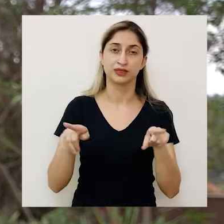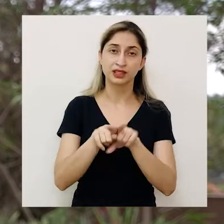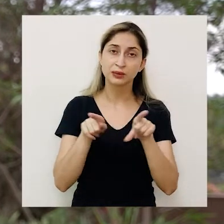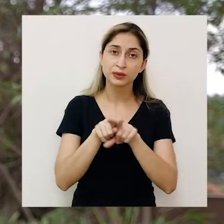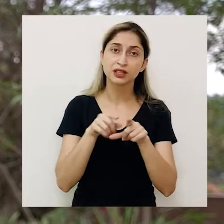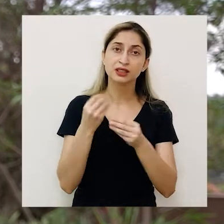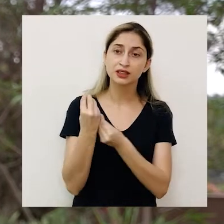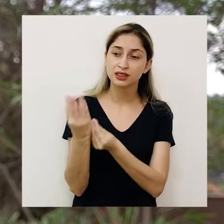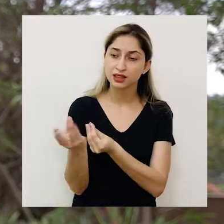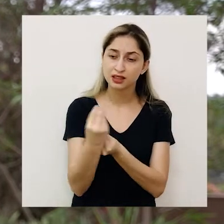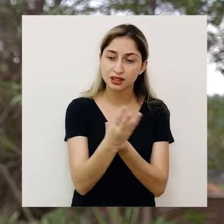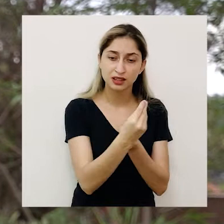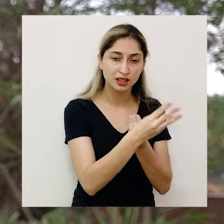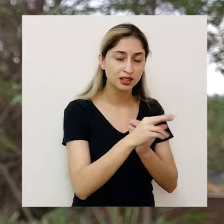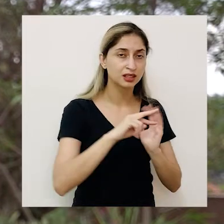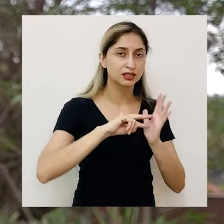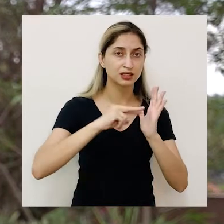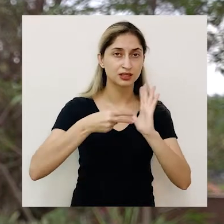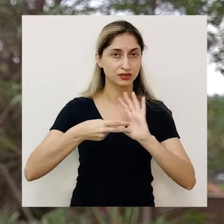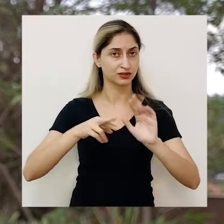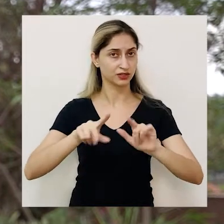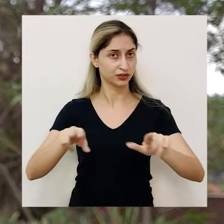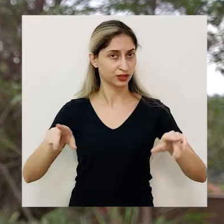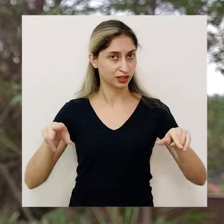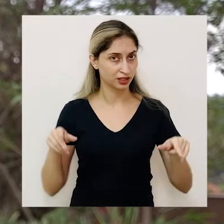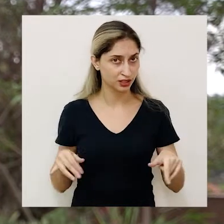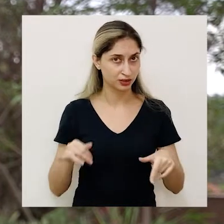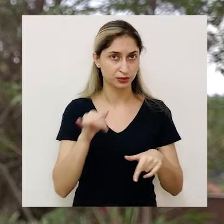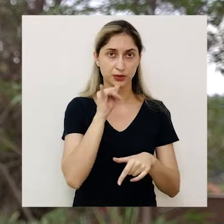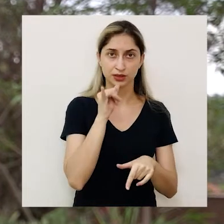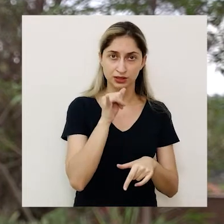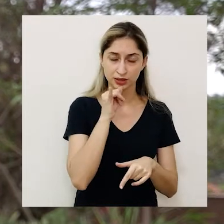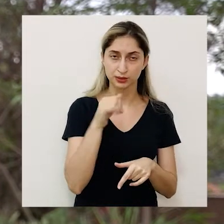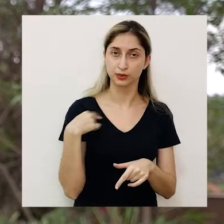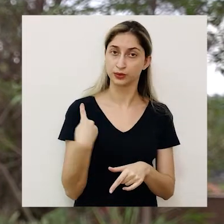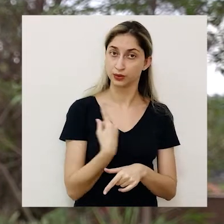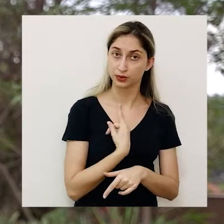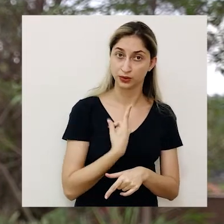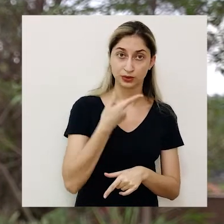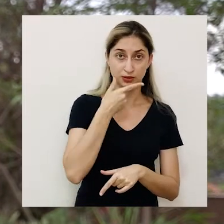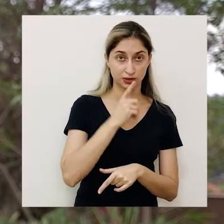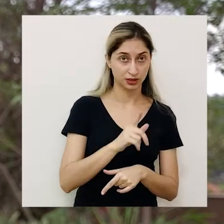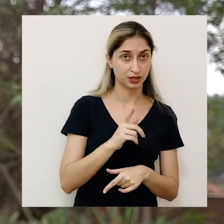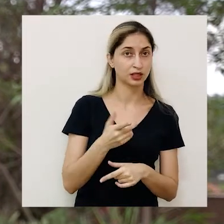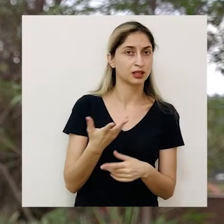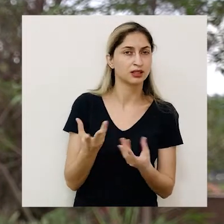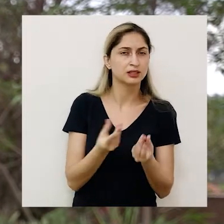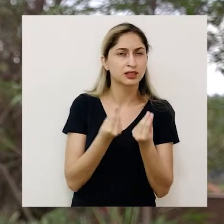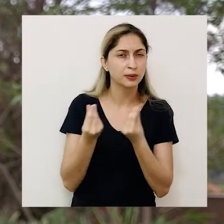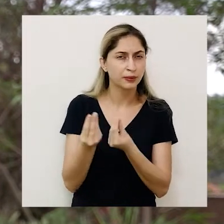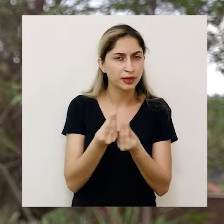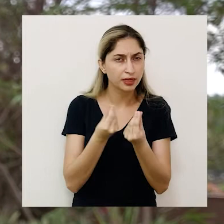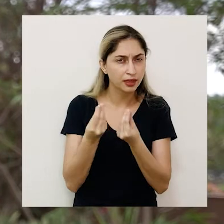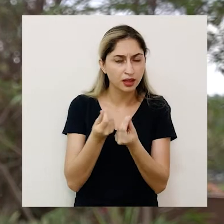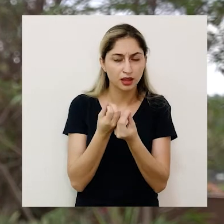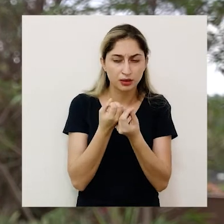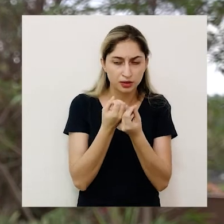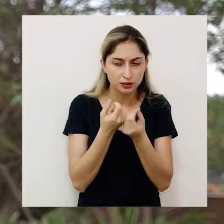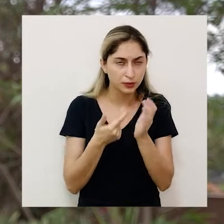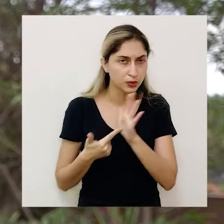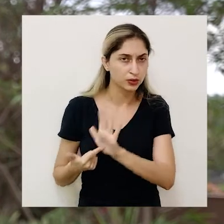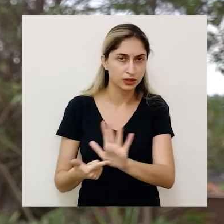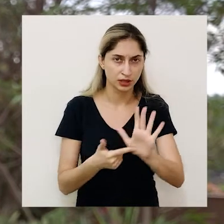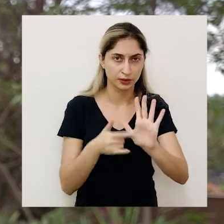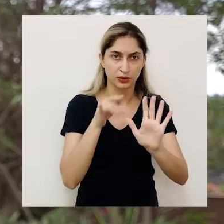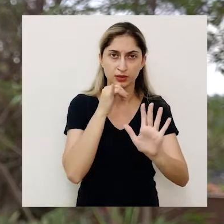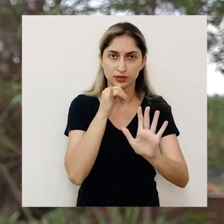dela, além de ressignificar as próprias, né, atribuindo nomes afetivos. Além disso, a gente consegue trabalhar